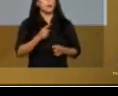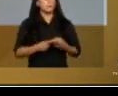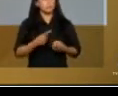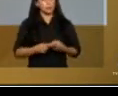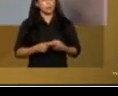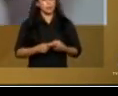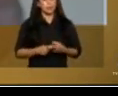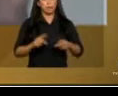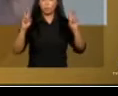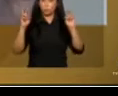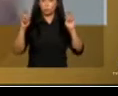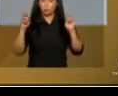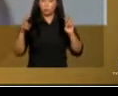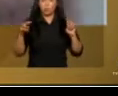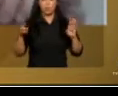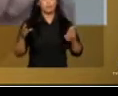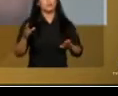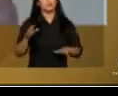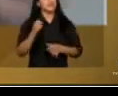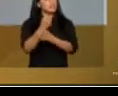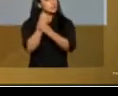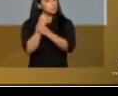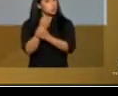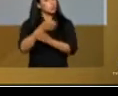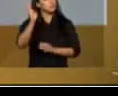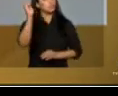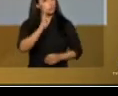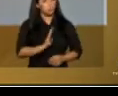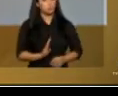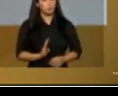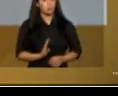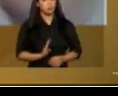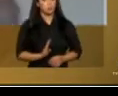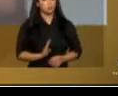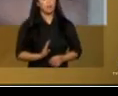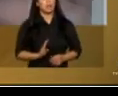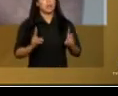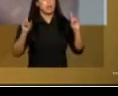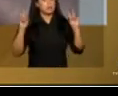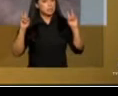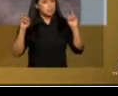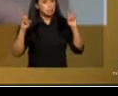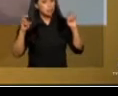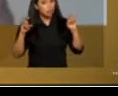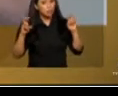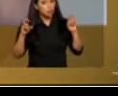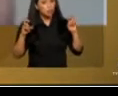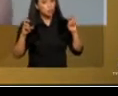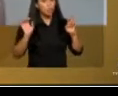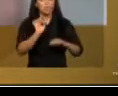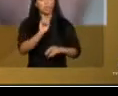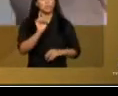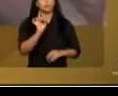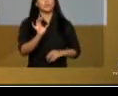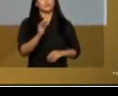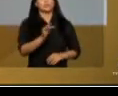diz respeito à própria segurança nacional. Repito, essa questão não diz respeito